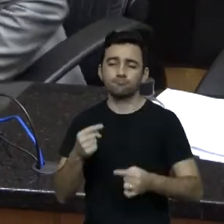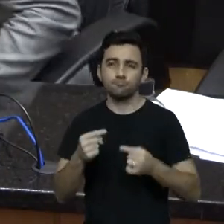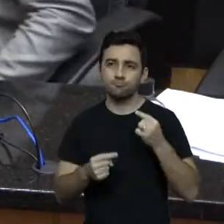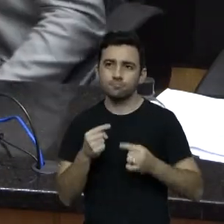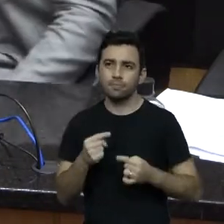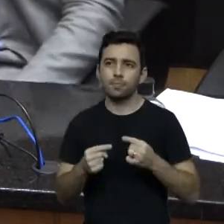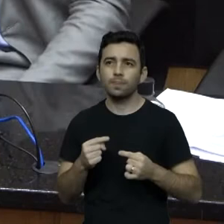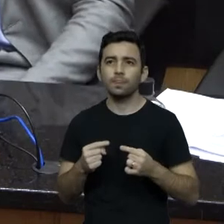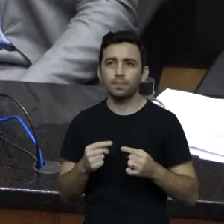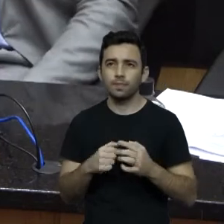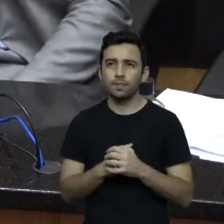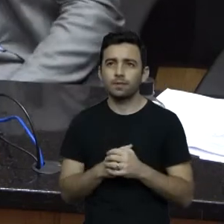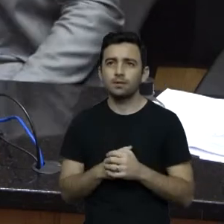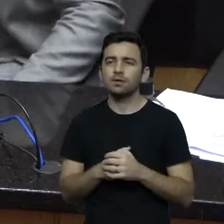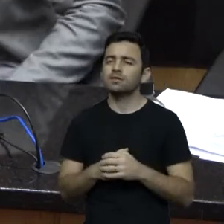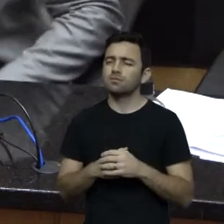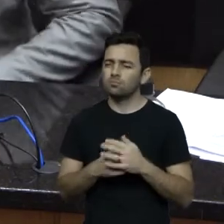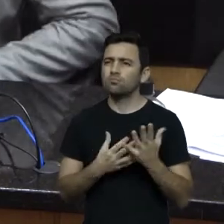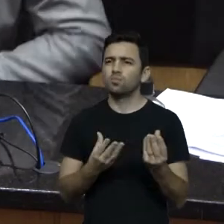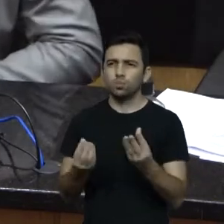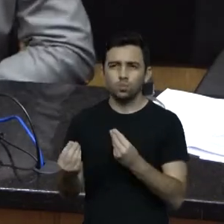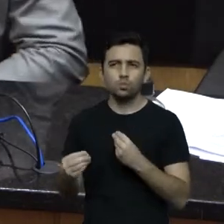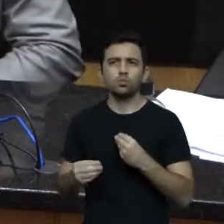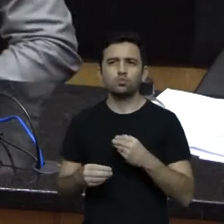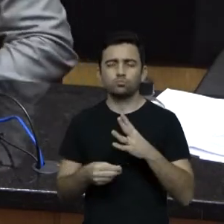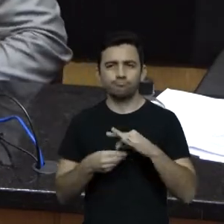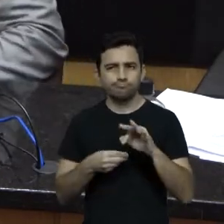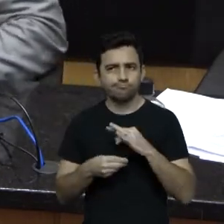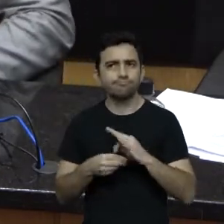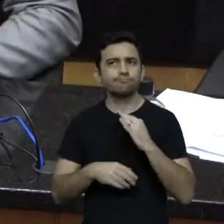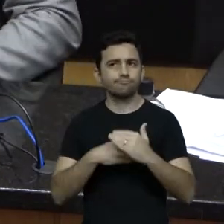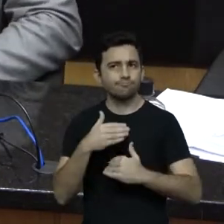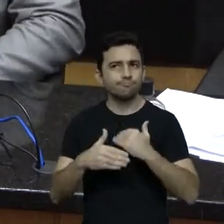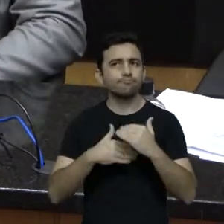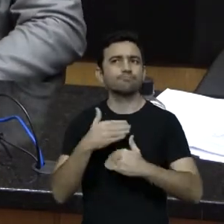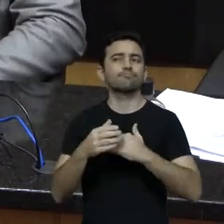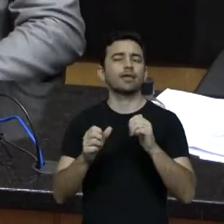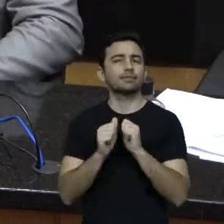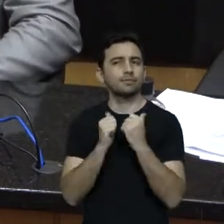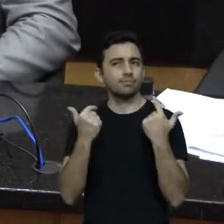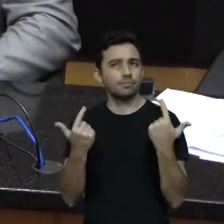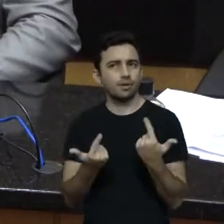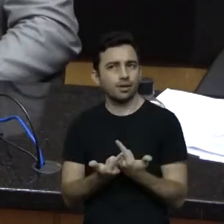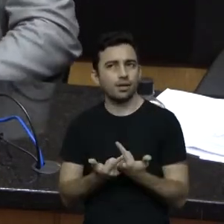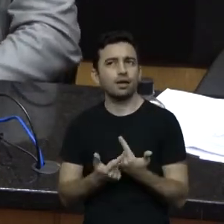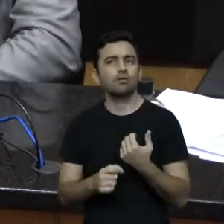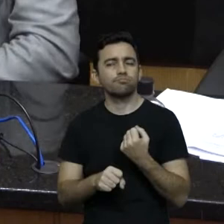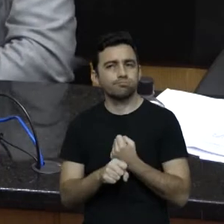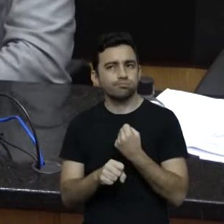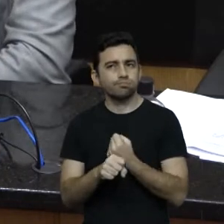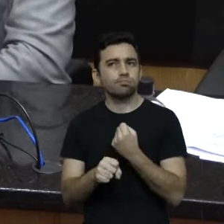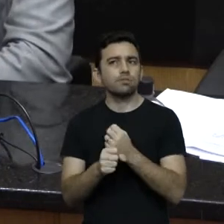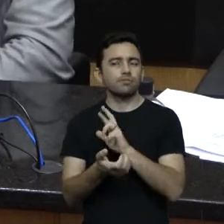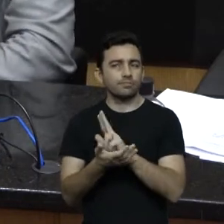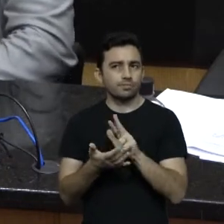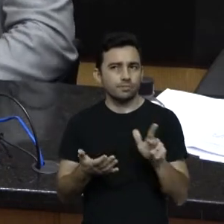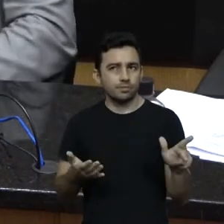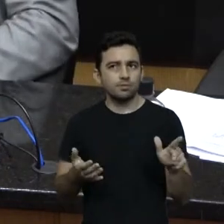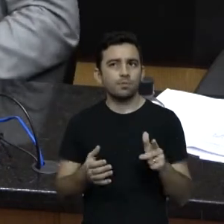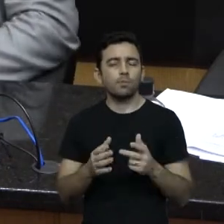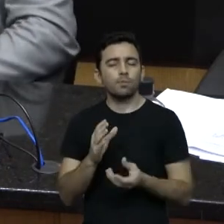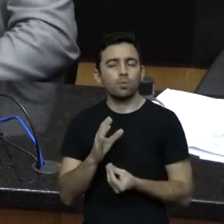foi assim que vai em avançar a assembleia construiu para vários setores aqui em Santa Catarina o setor produtivo